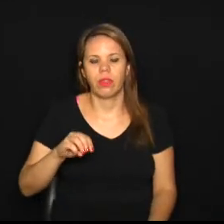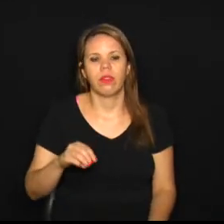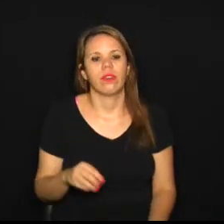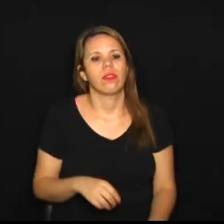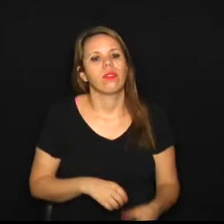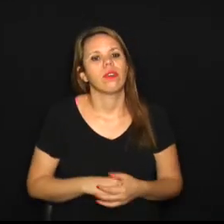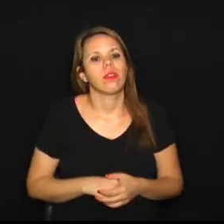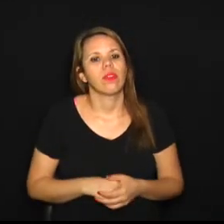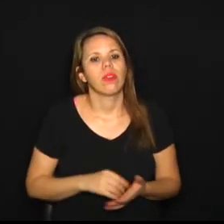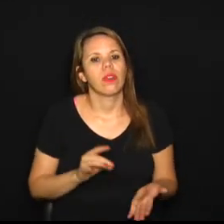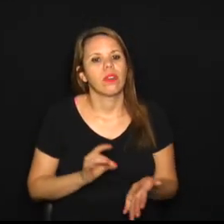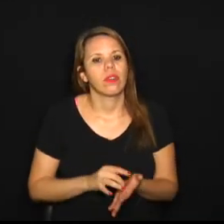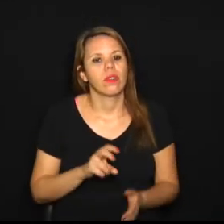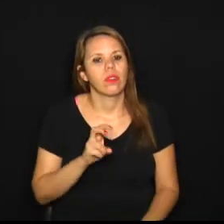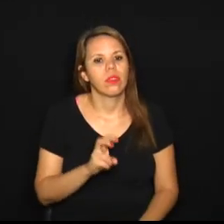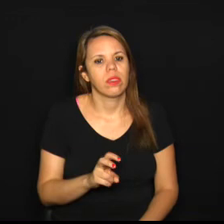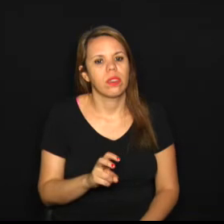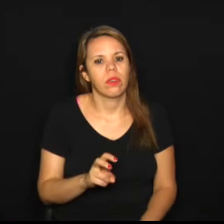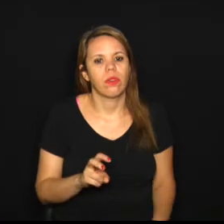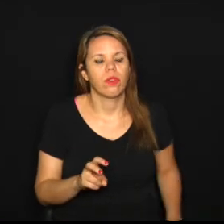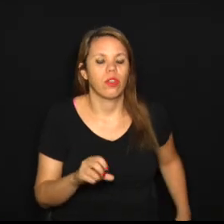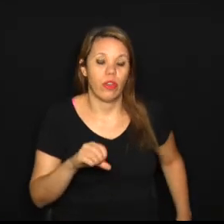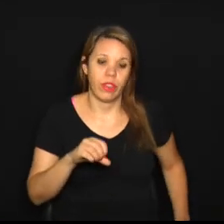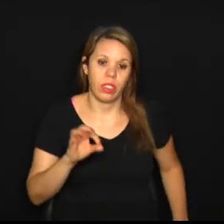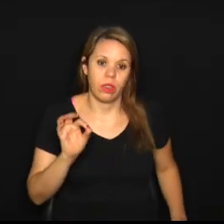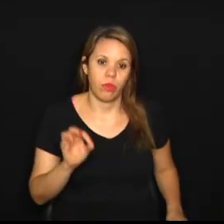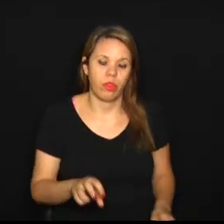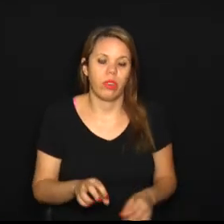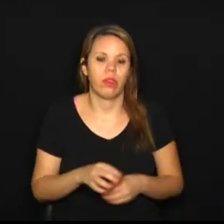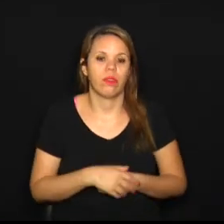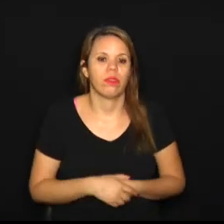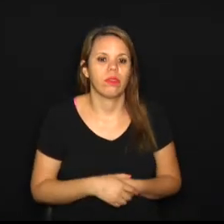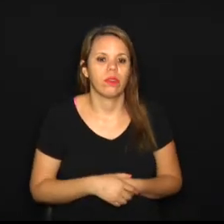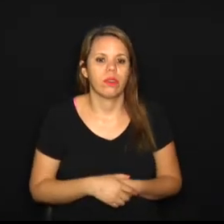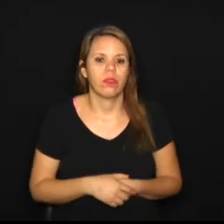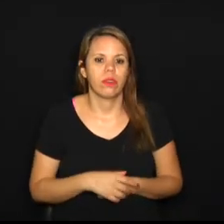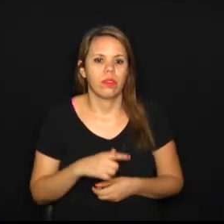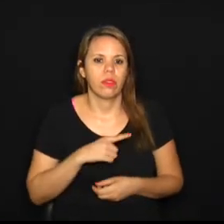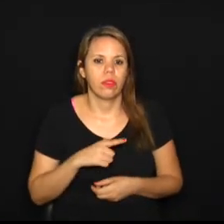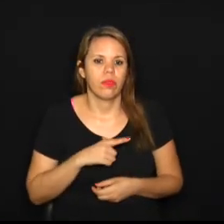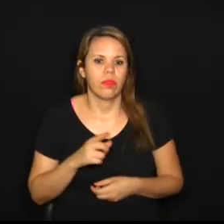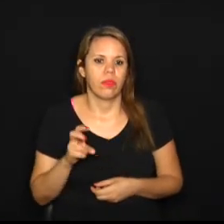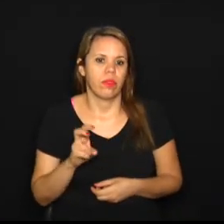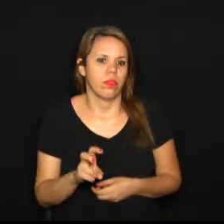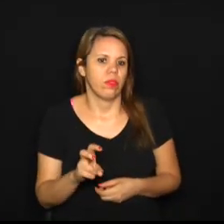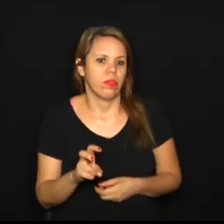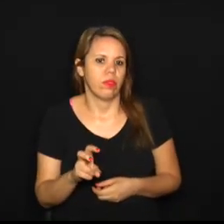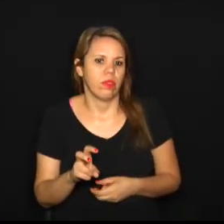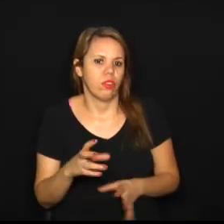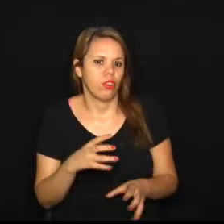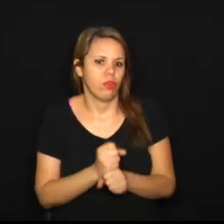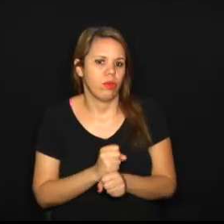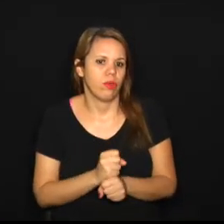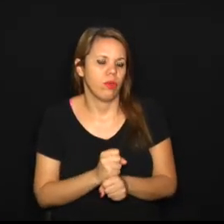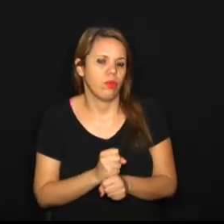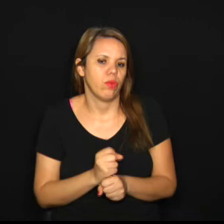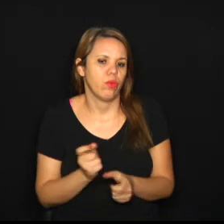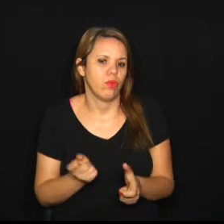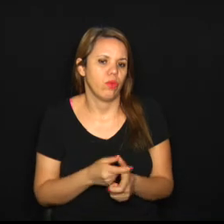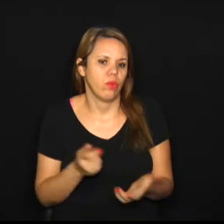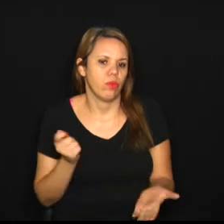5.790.800.000 realizou 95%, que corresponde a 5.525.000.000. Desse total foram